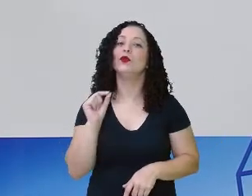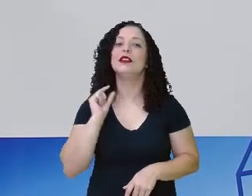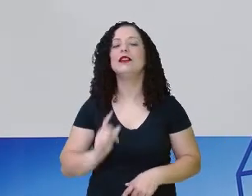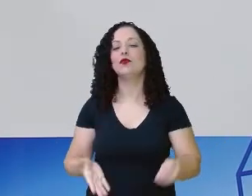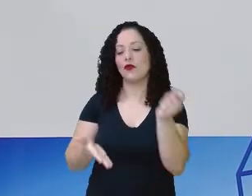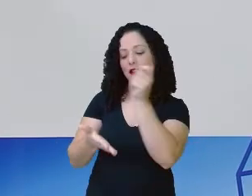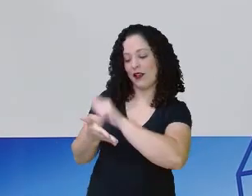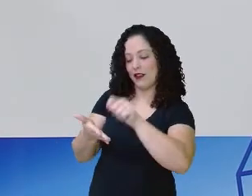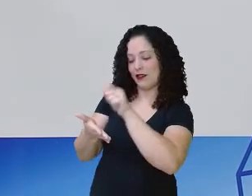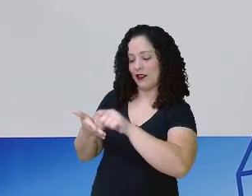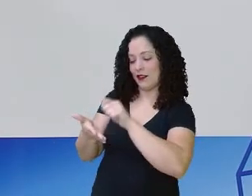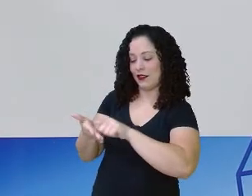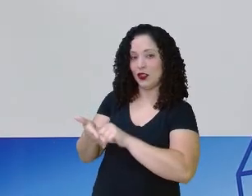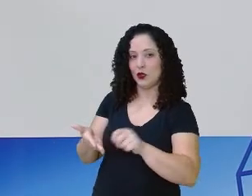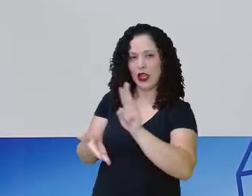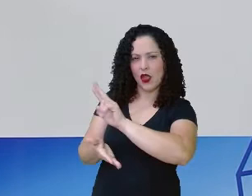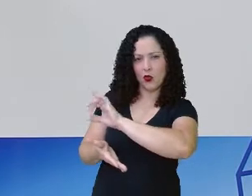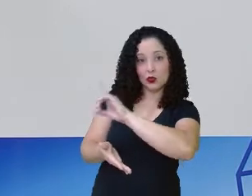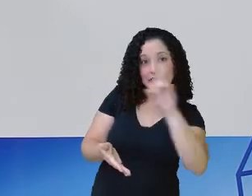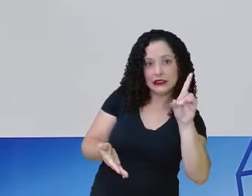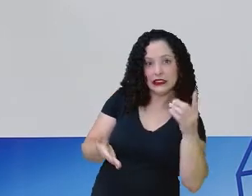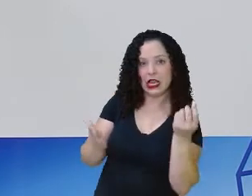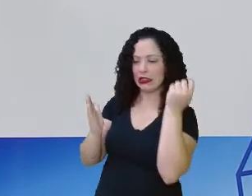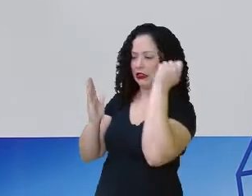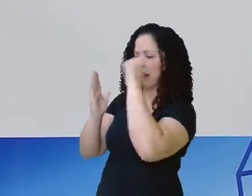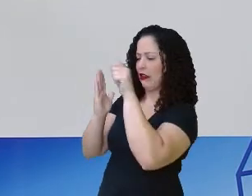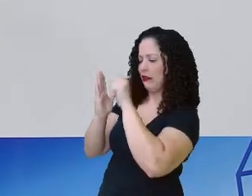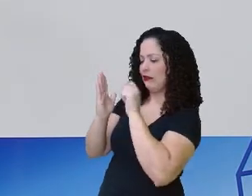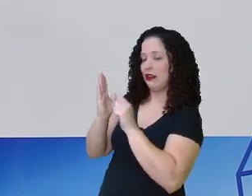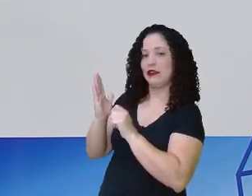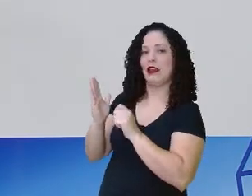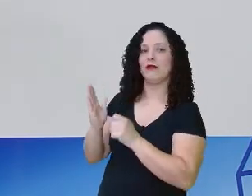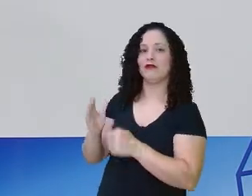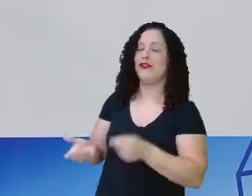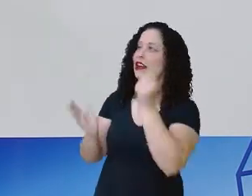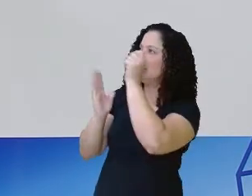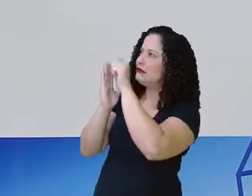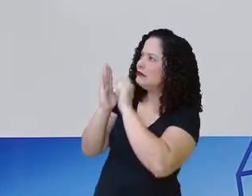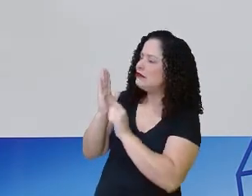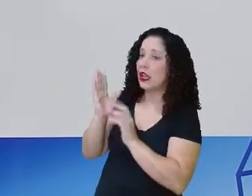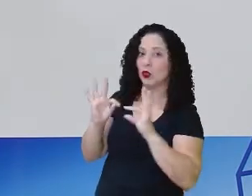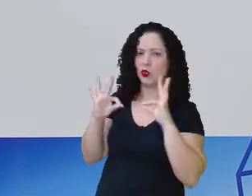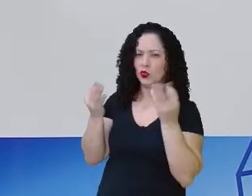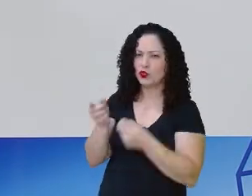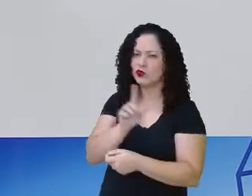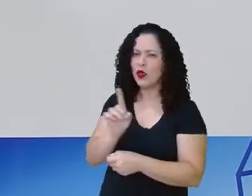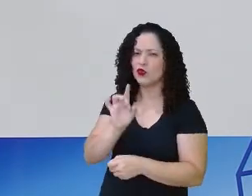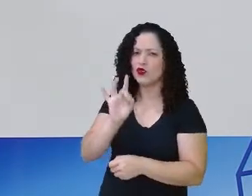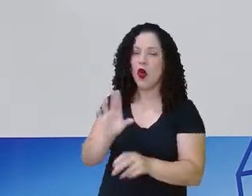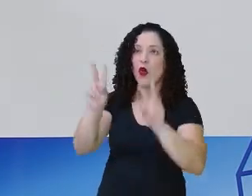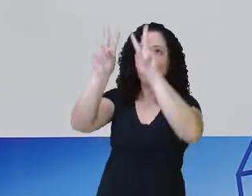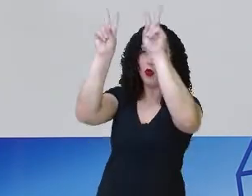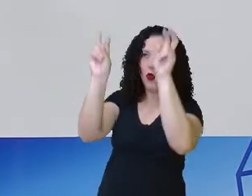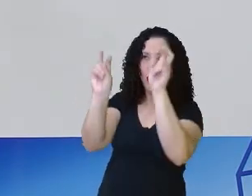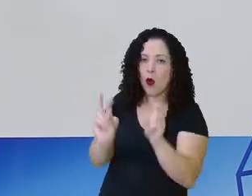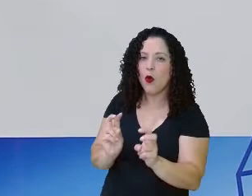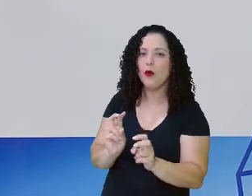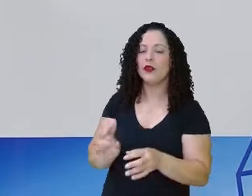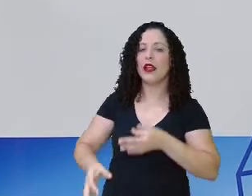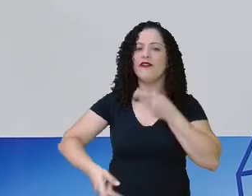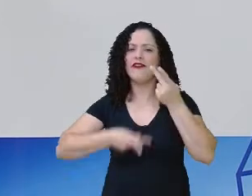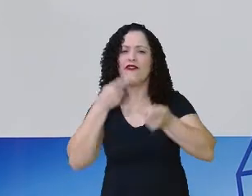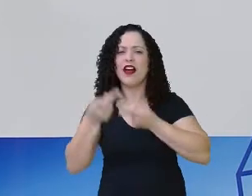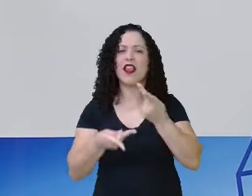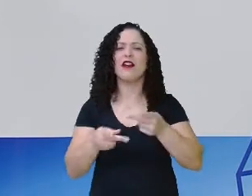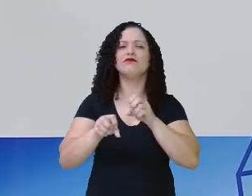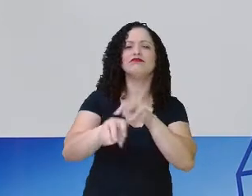você coloca a data de hoje e vai anotando não tudo que está aparecendo na tela, mas algum tópico, alguma coisa que eu fale que você acha que é